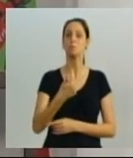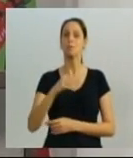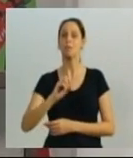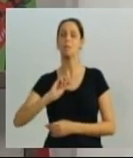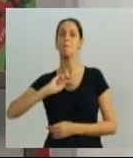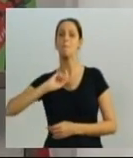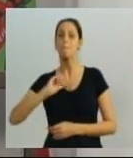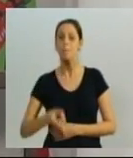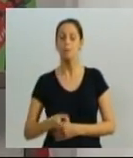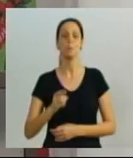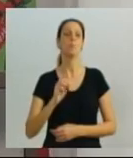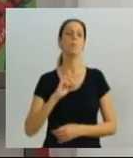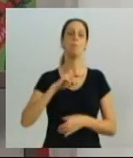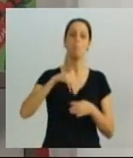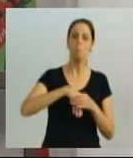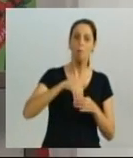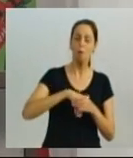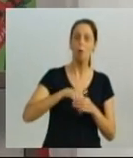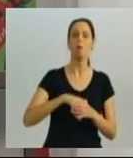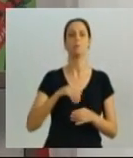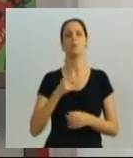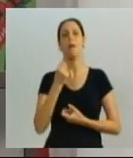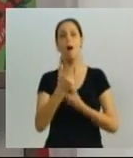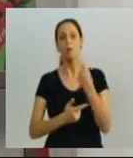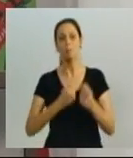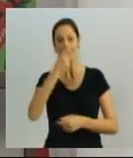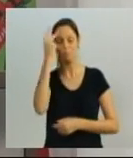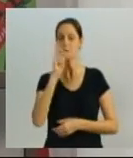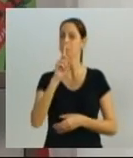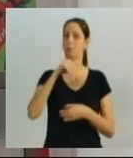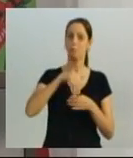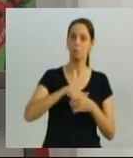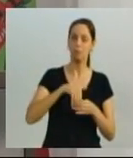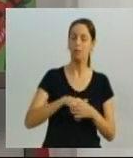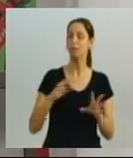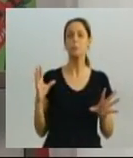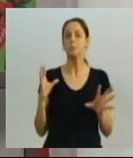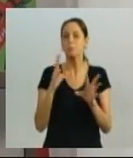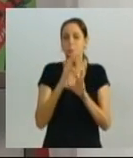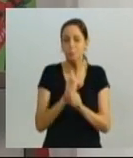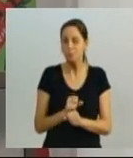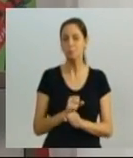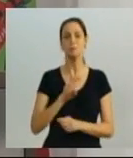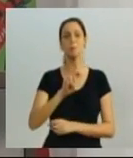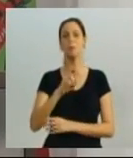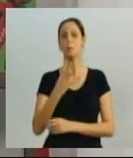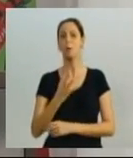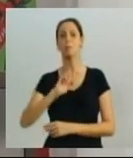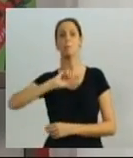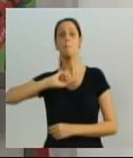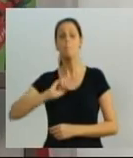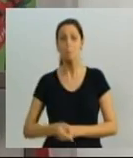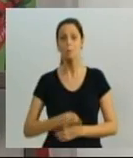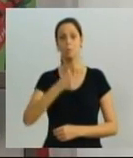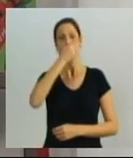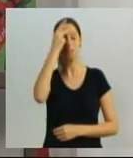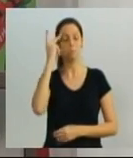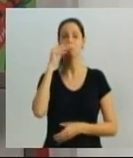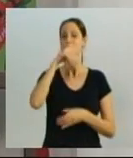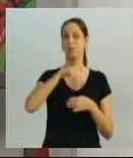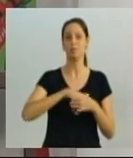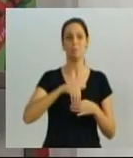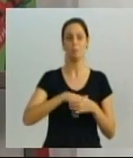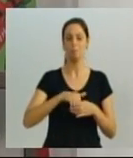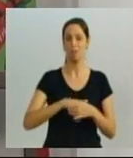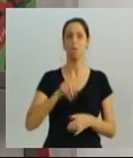tira a abstenção, dá 170 mil, tirou 52, então nós tivemos um número assim, significativo